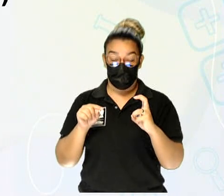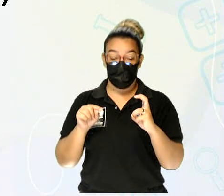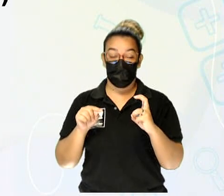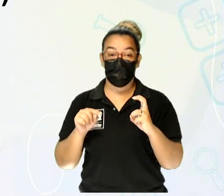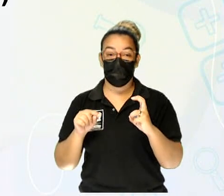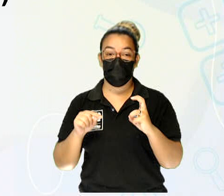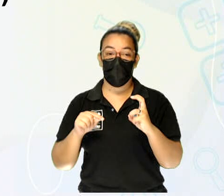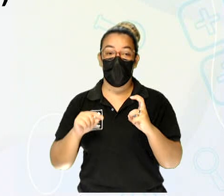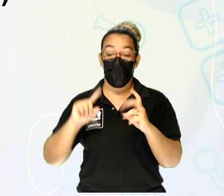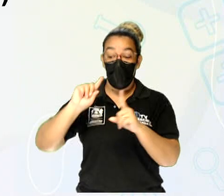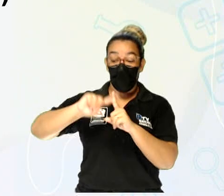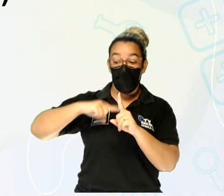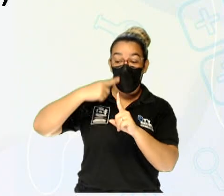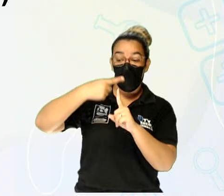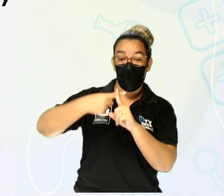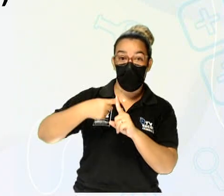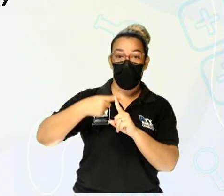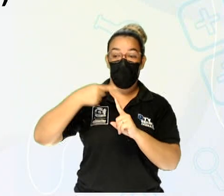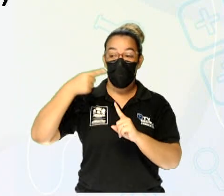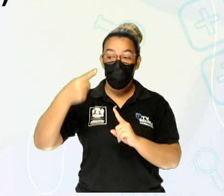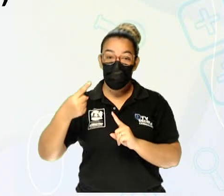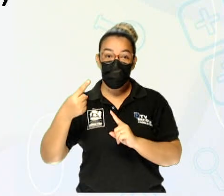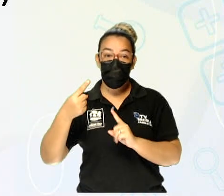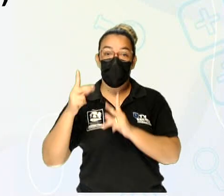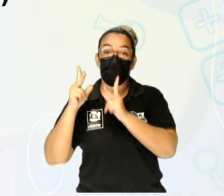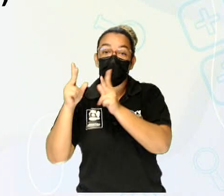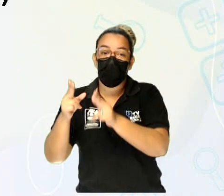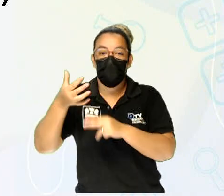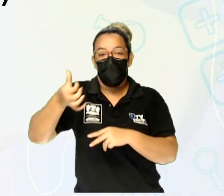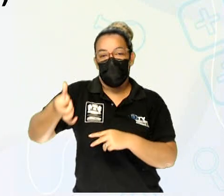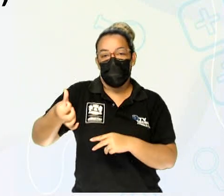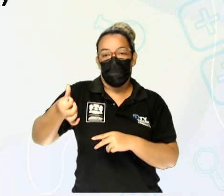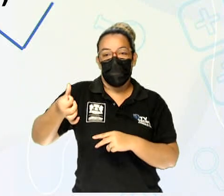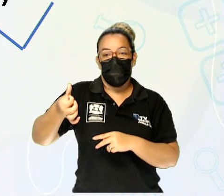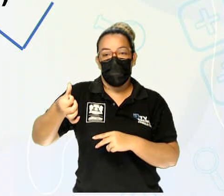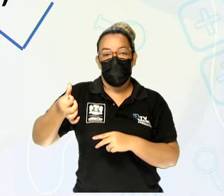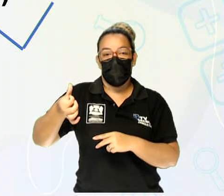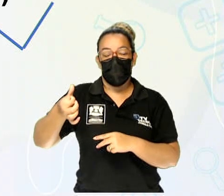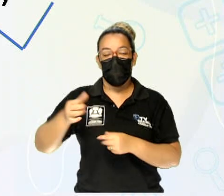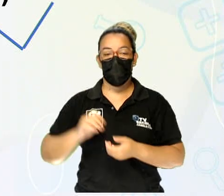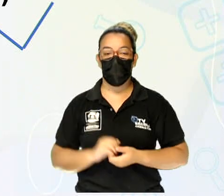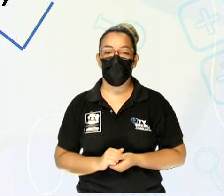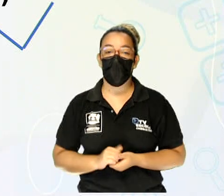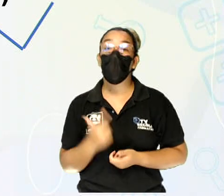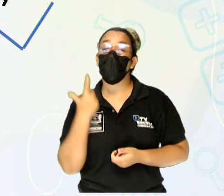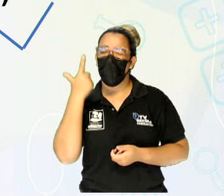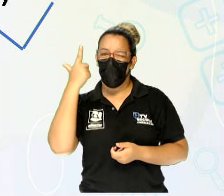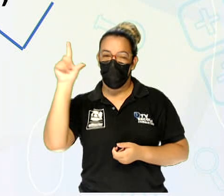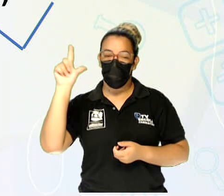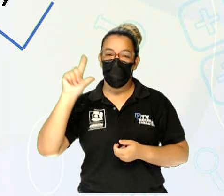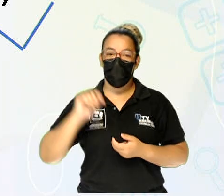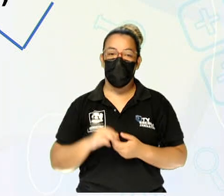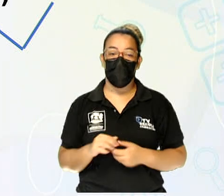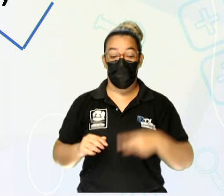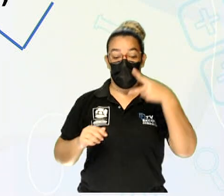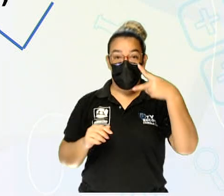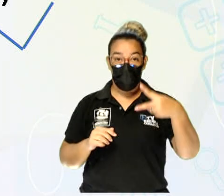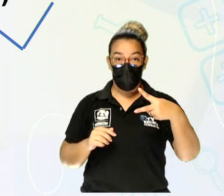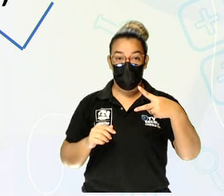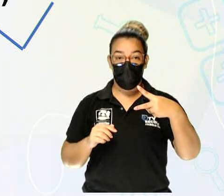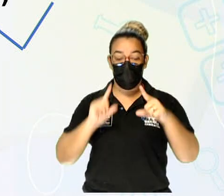5. Mais 1 é igual a 6. A mesma coisa aqui. Eu tenho